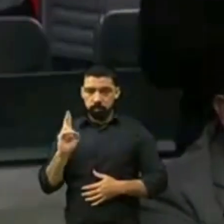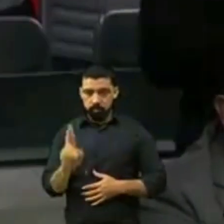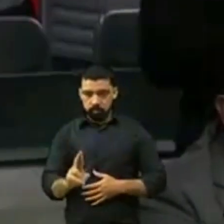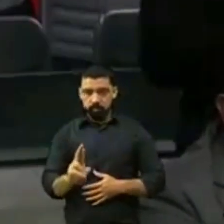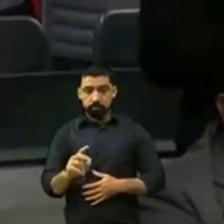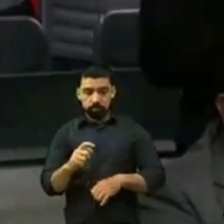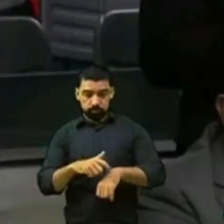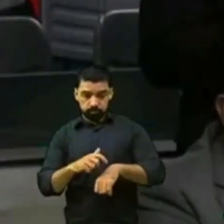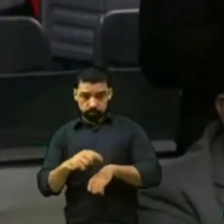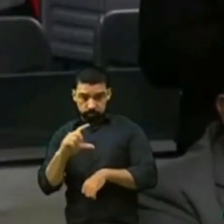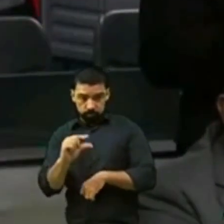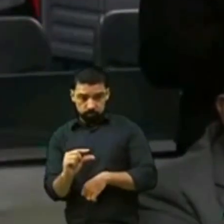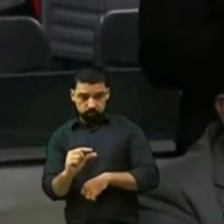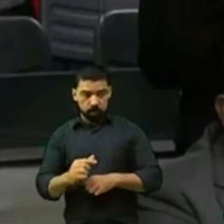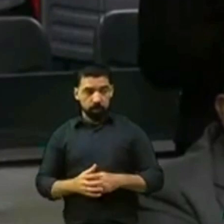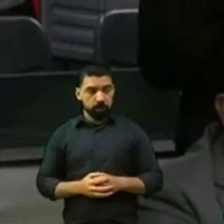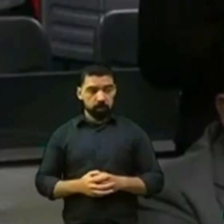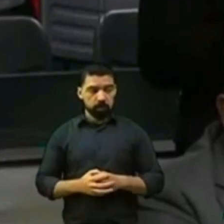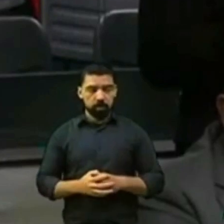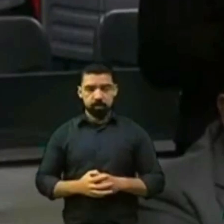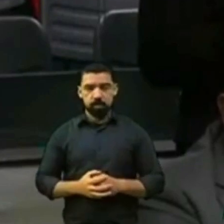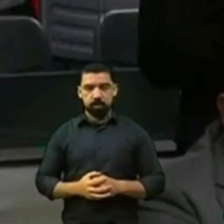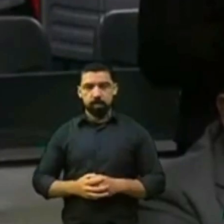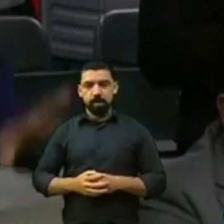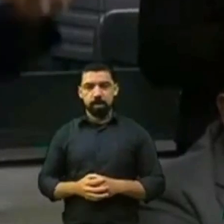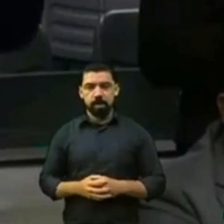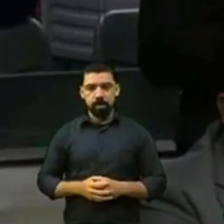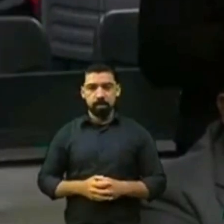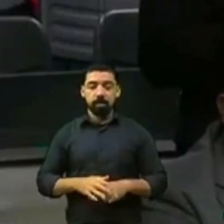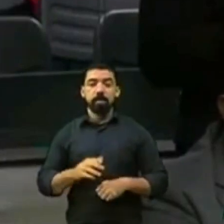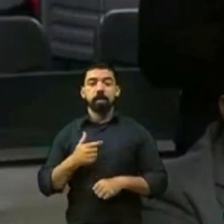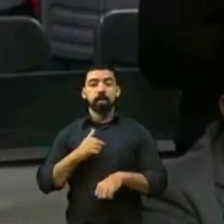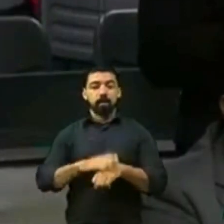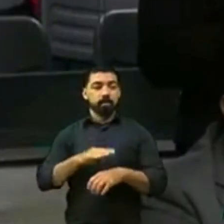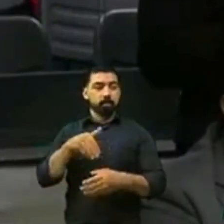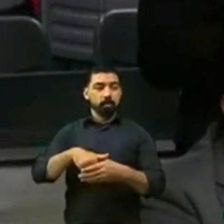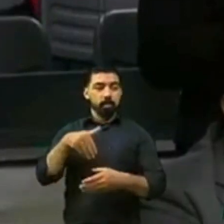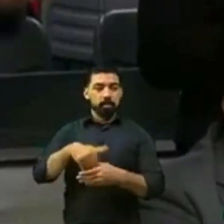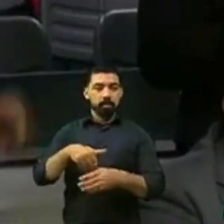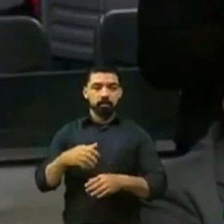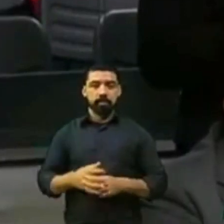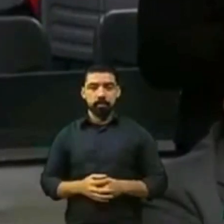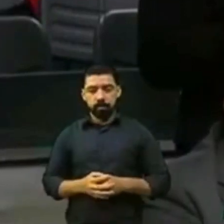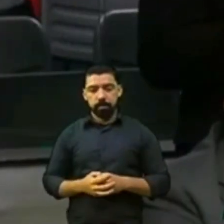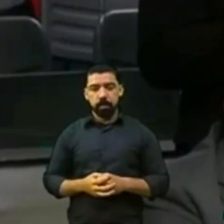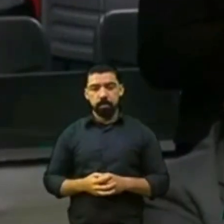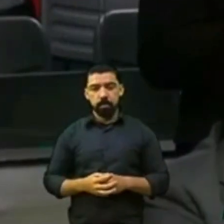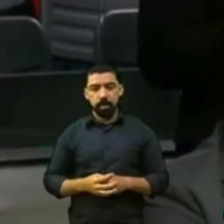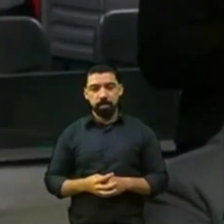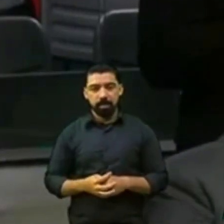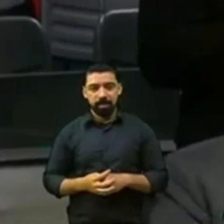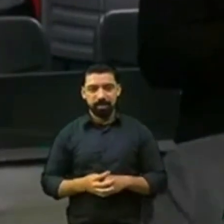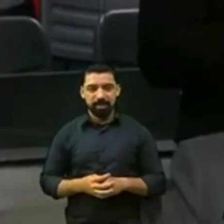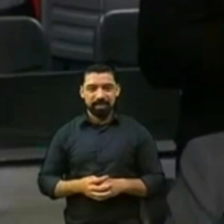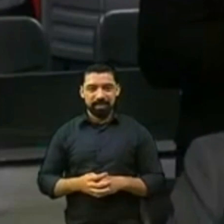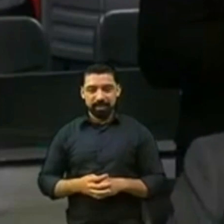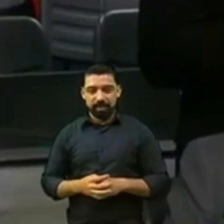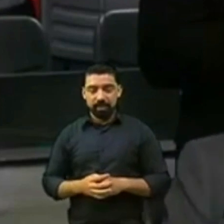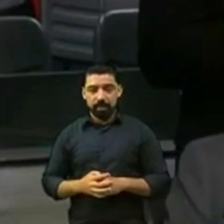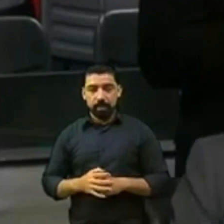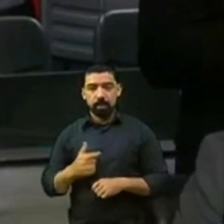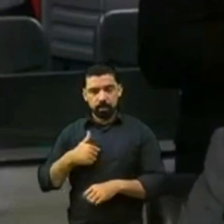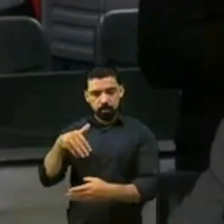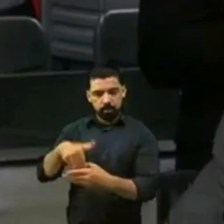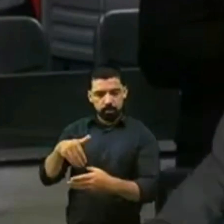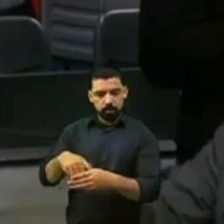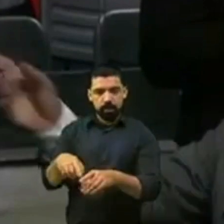tempo, falou-se aqui que eu cobrei coerência e eu votei no presidente. Eu não votei em presidente da República, nem vou